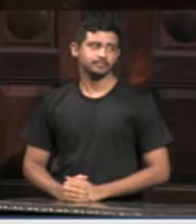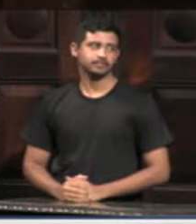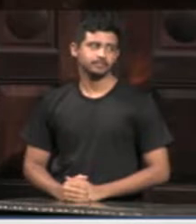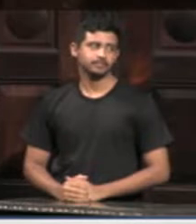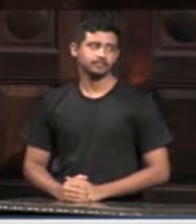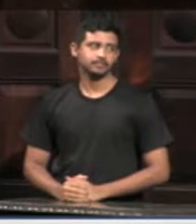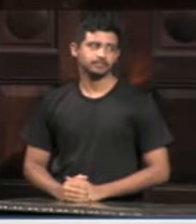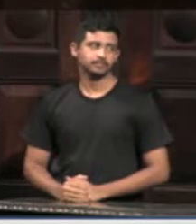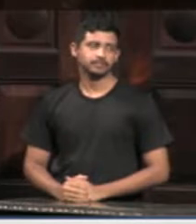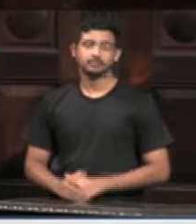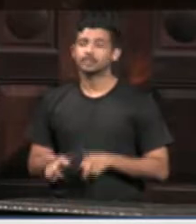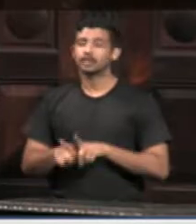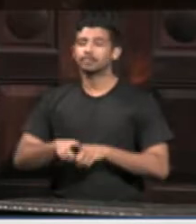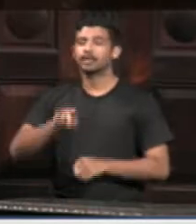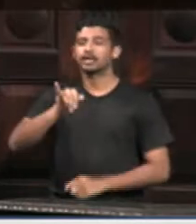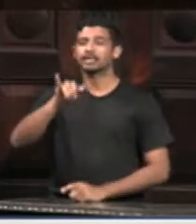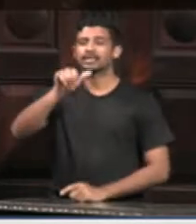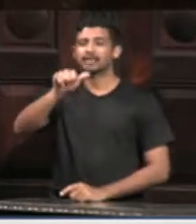E o IASERJ